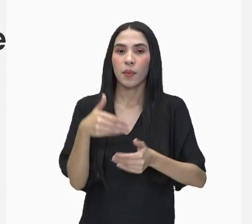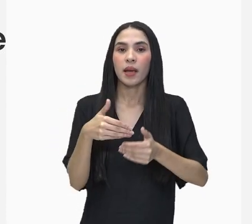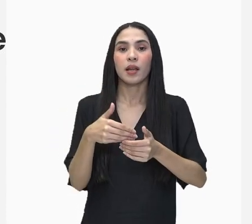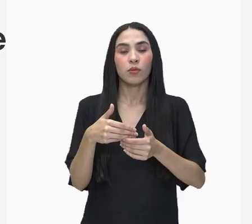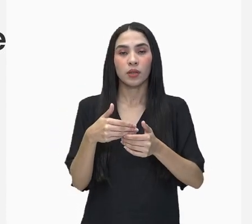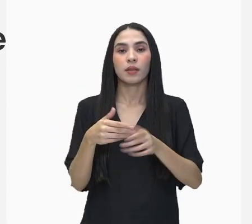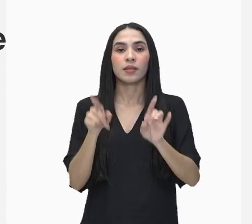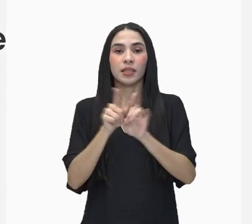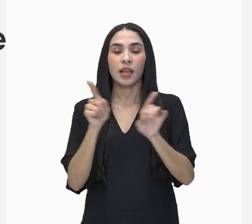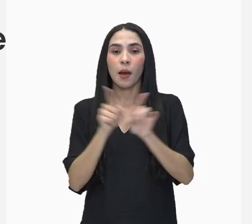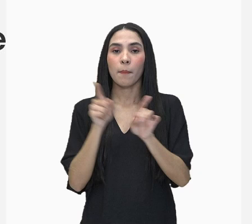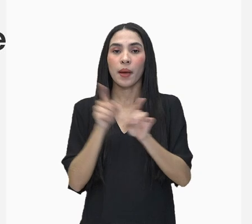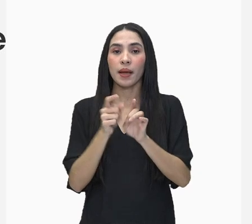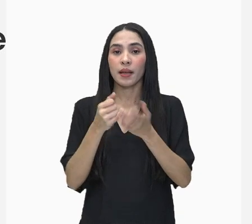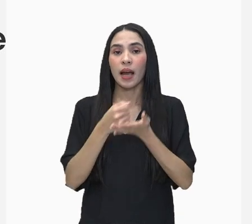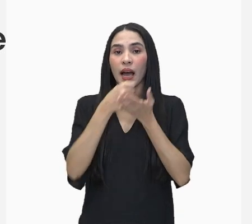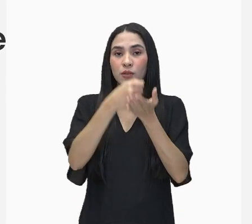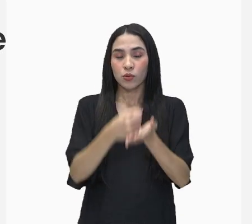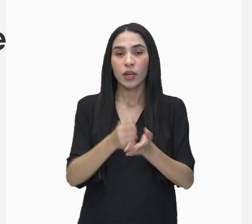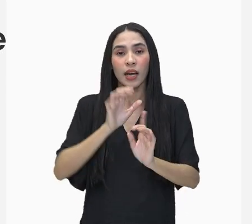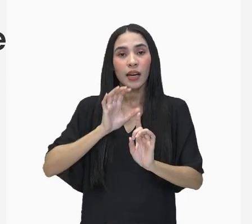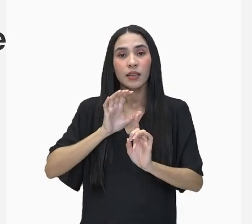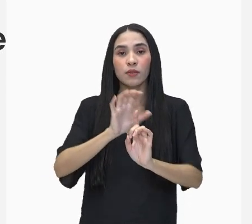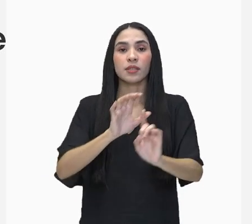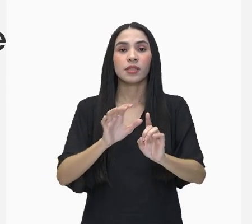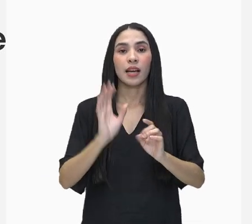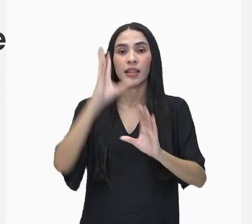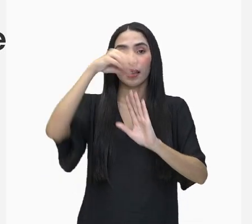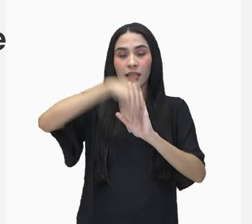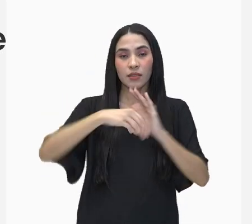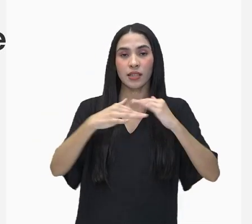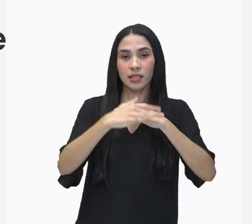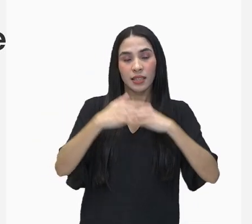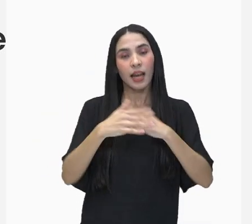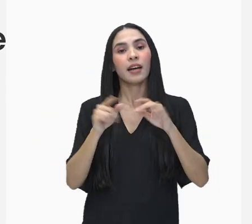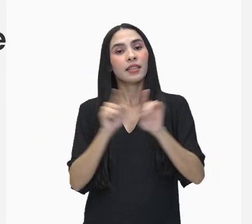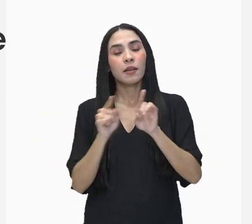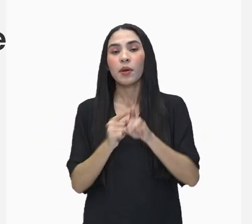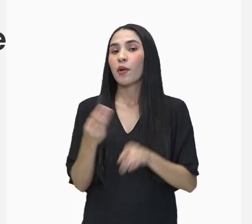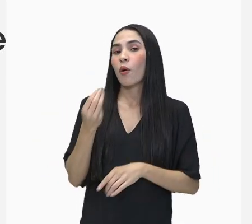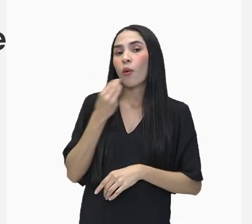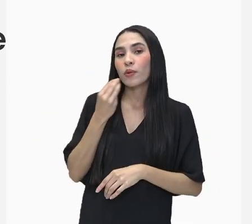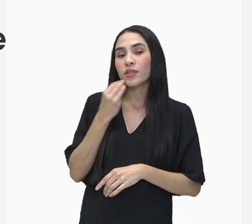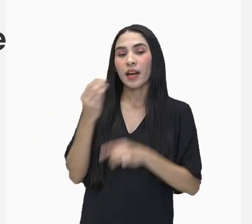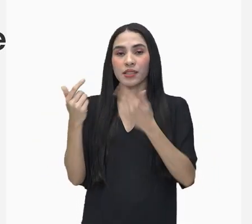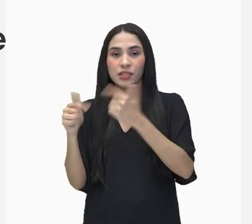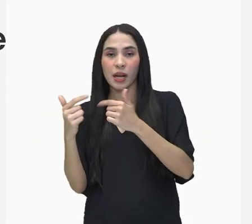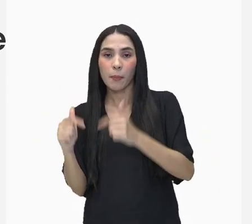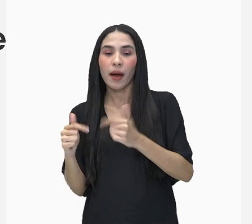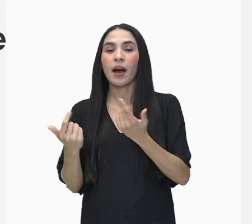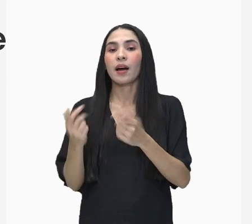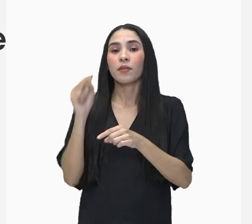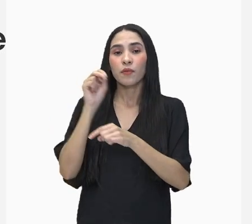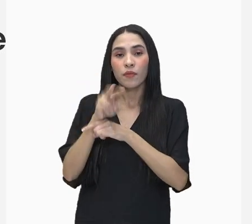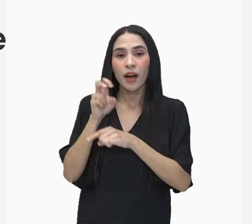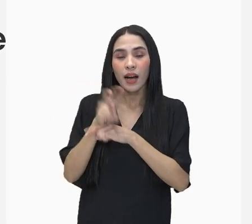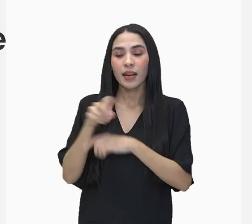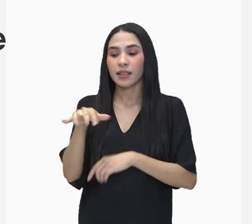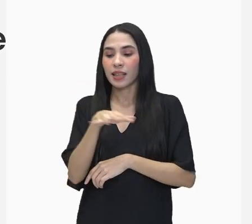cidades, ela começa a oferecer oportunidades, para as populações, gerando emprego no